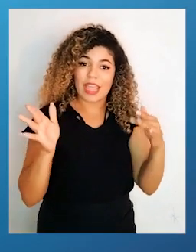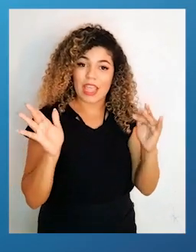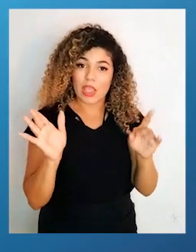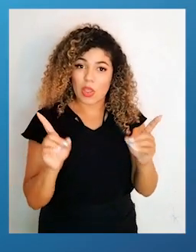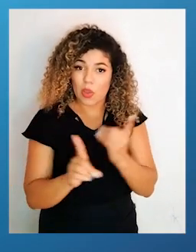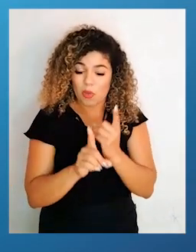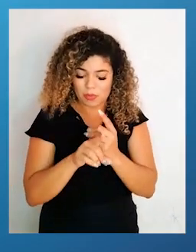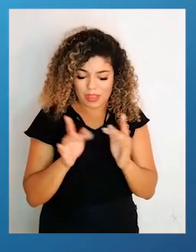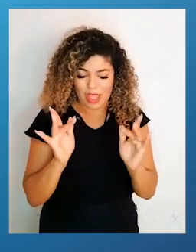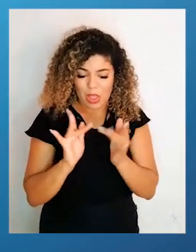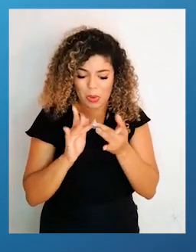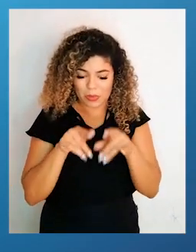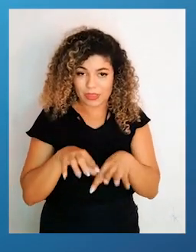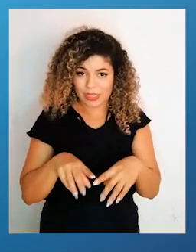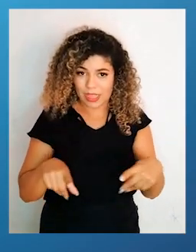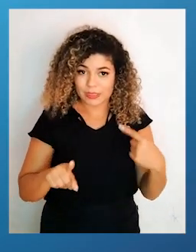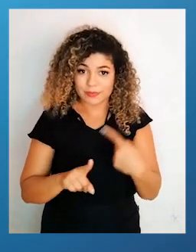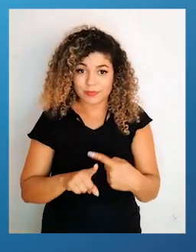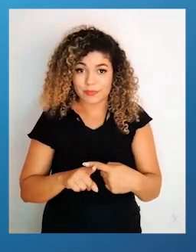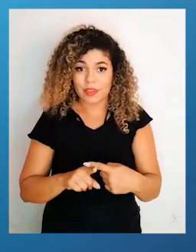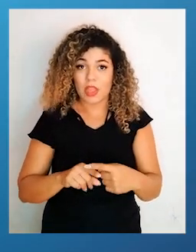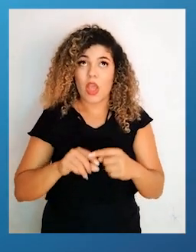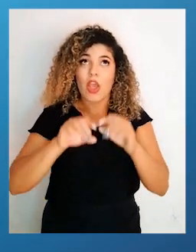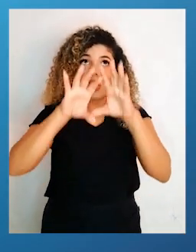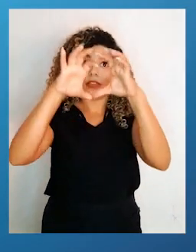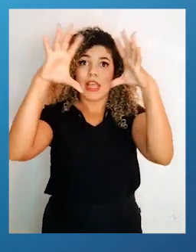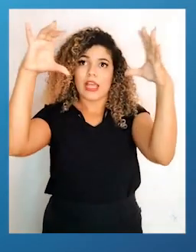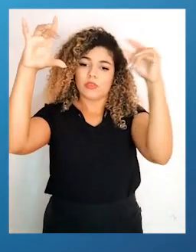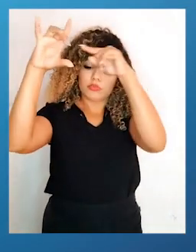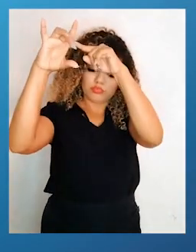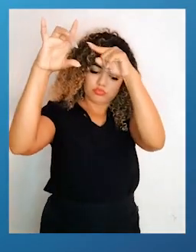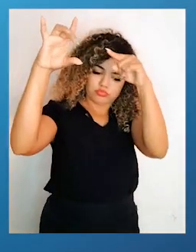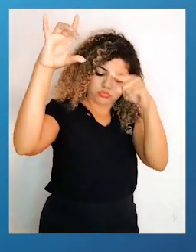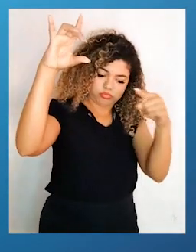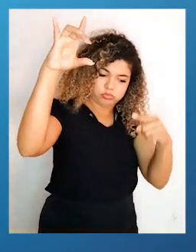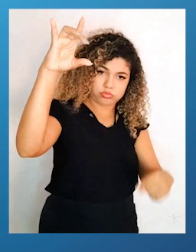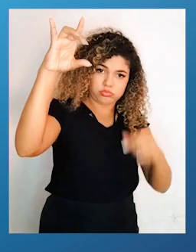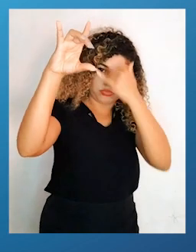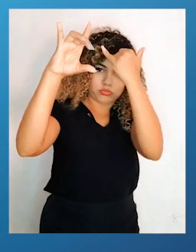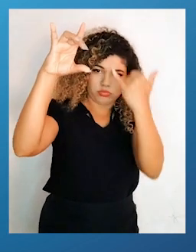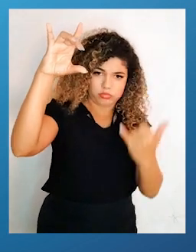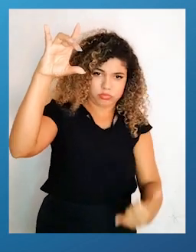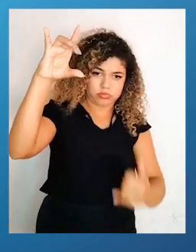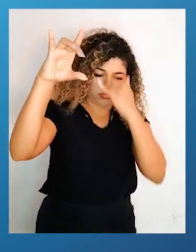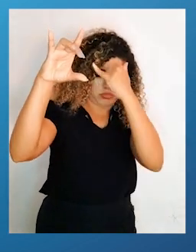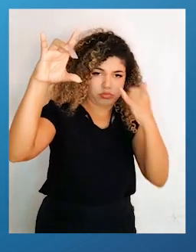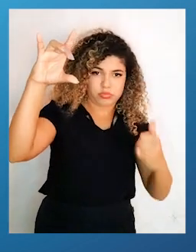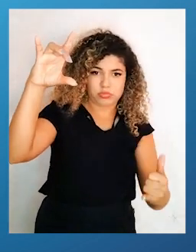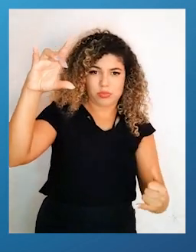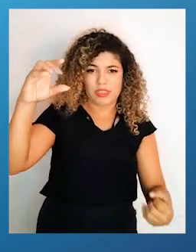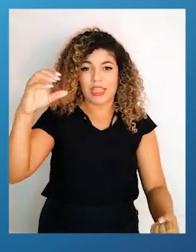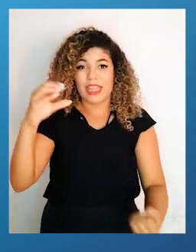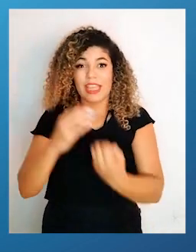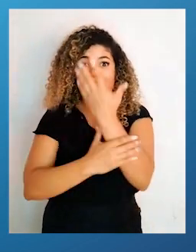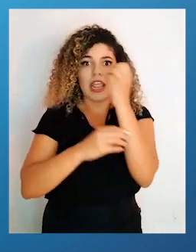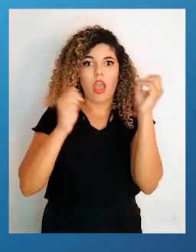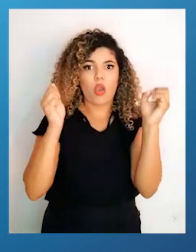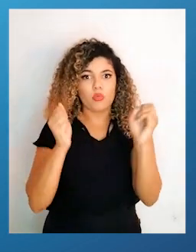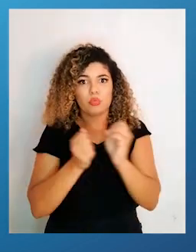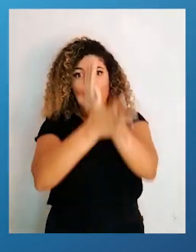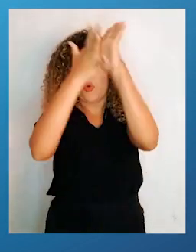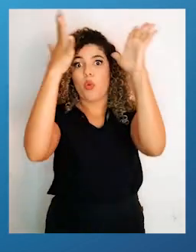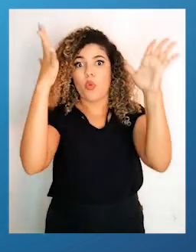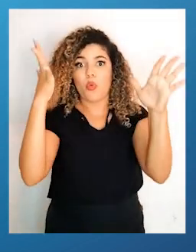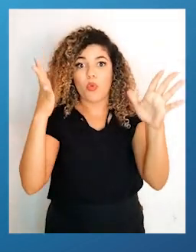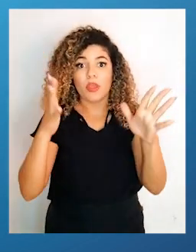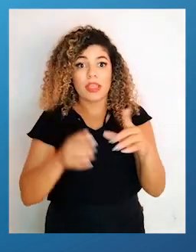contato é feito, as cargas fluem da nuvem para o solo e esse fluxo de energia gera a luz. Então, o relâmpago é formado